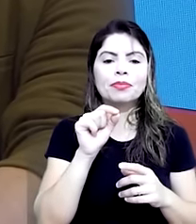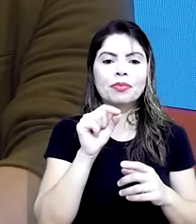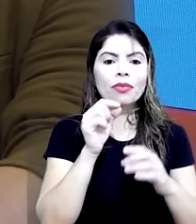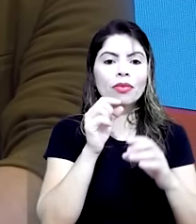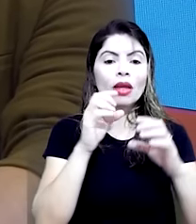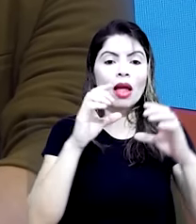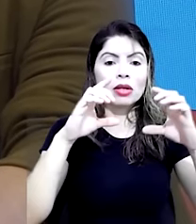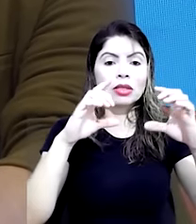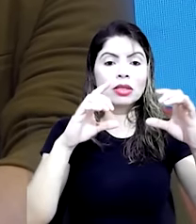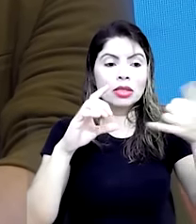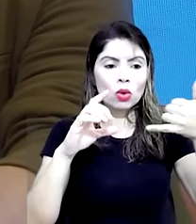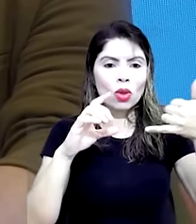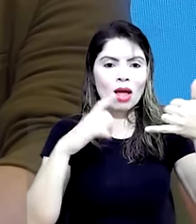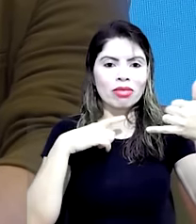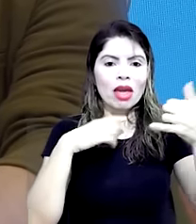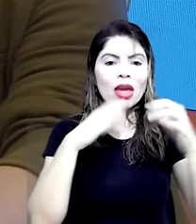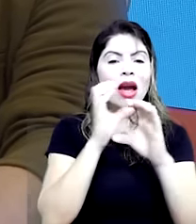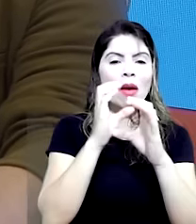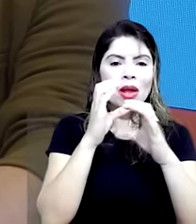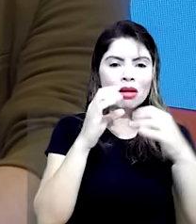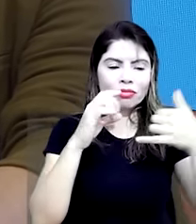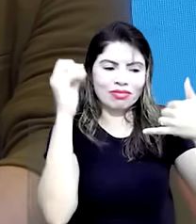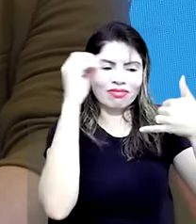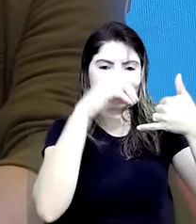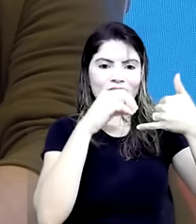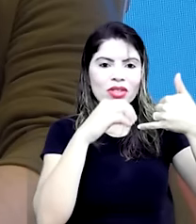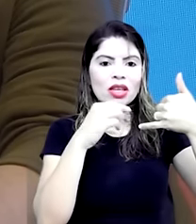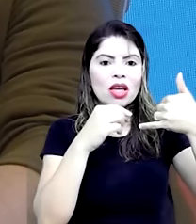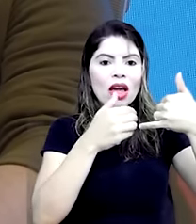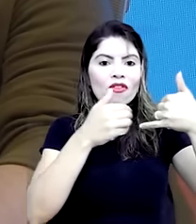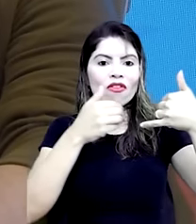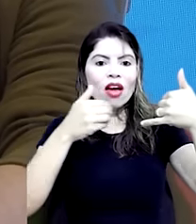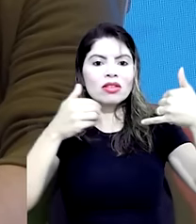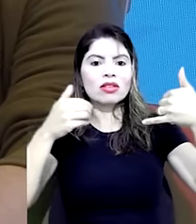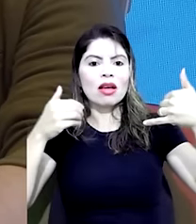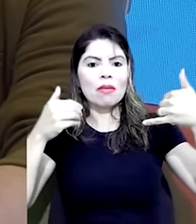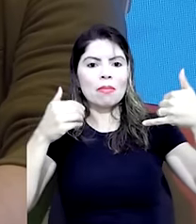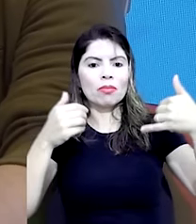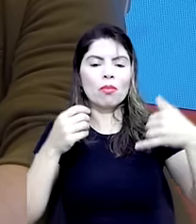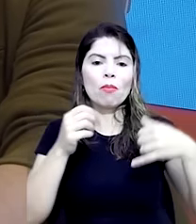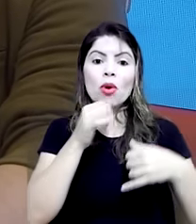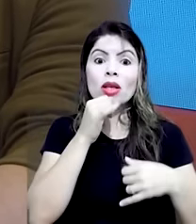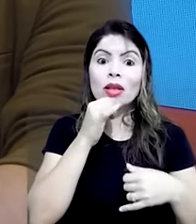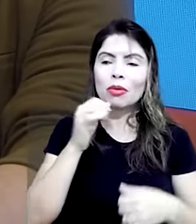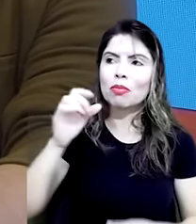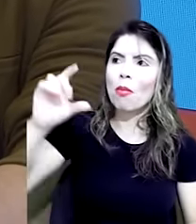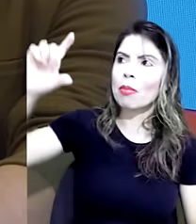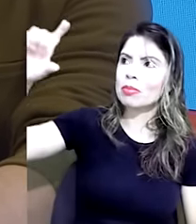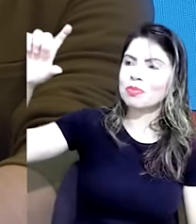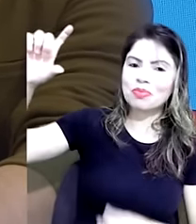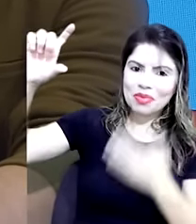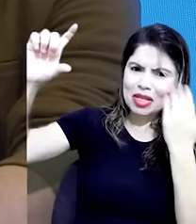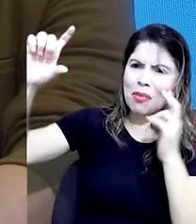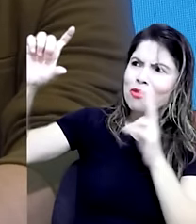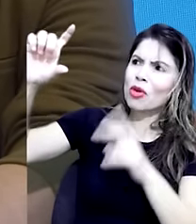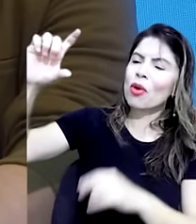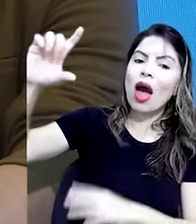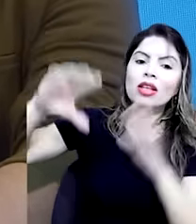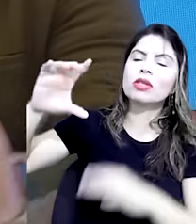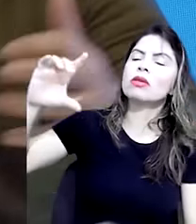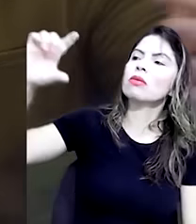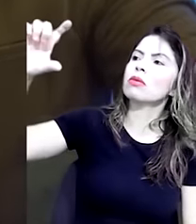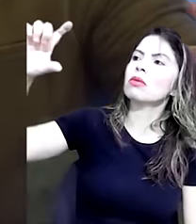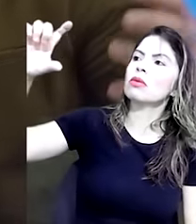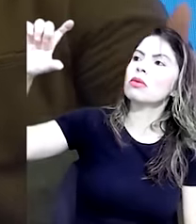câmeras que elas dão um afastamento um pouquinho maior para quem gosta de tirar selfie é maravilhoso porque você já viu às vezes a gente tá tirando foto